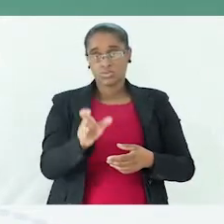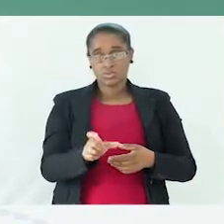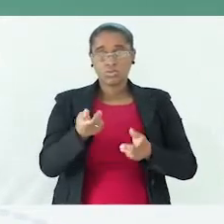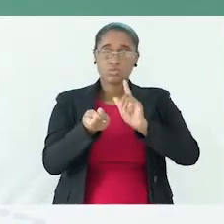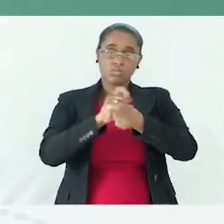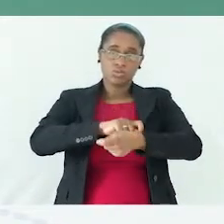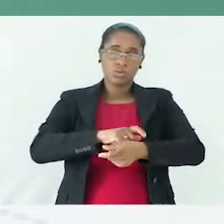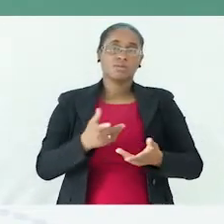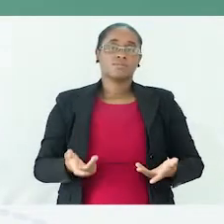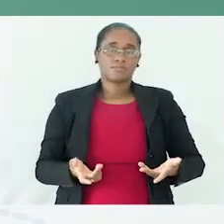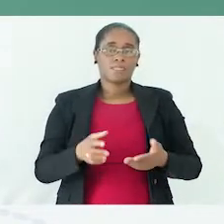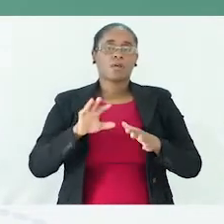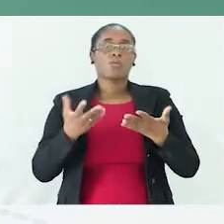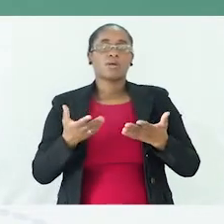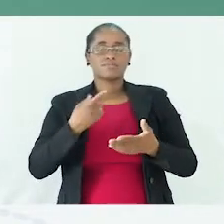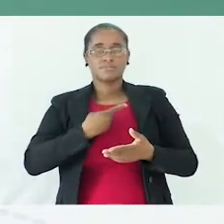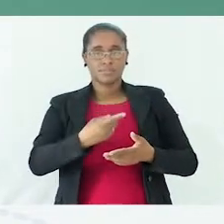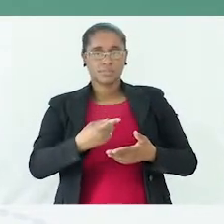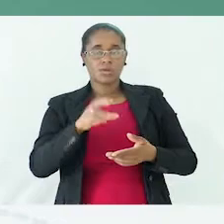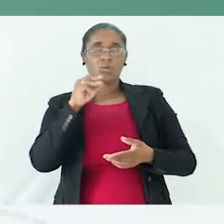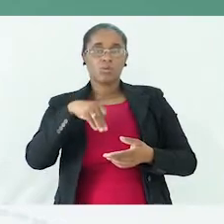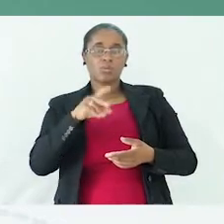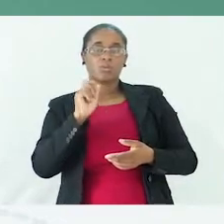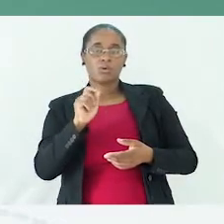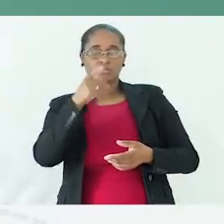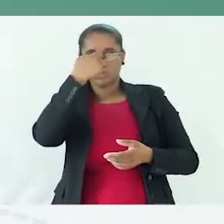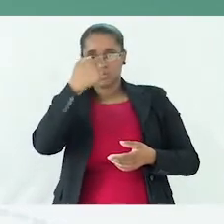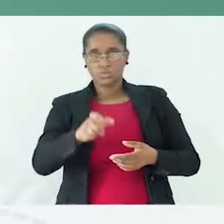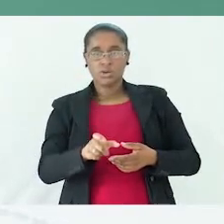é? Portanto, qual seria o pronome pessoal? Lá em casa.